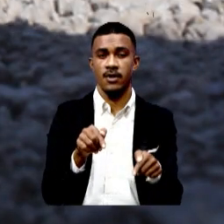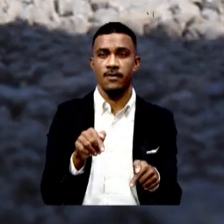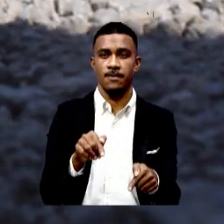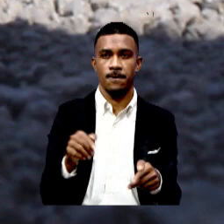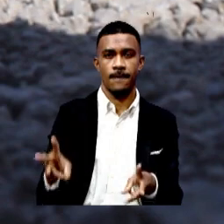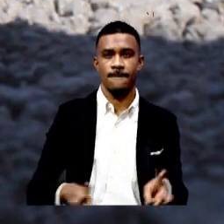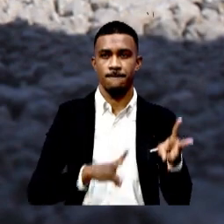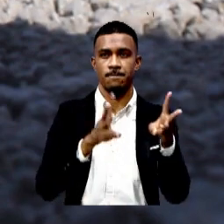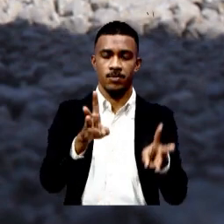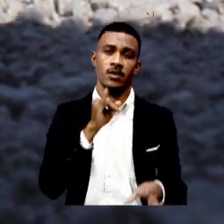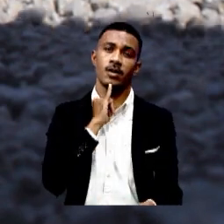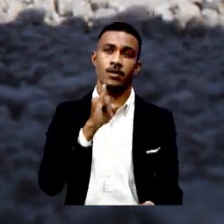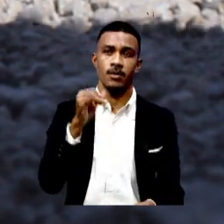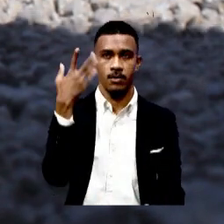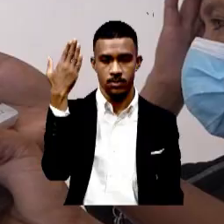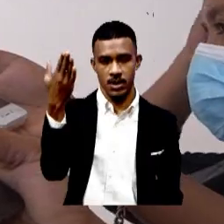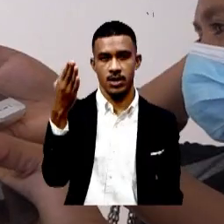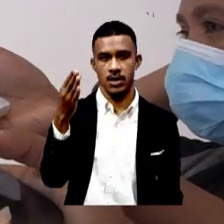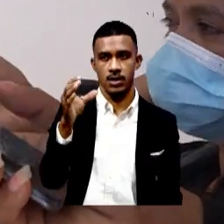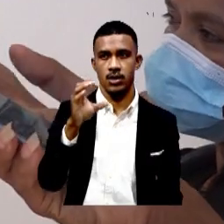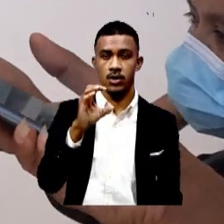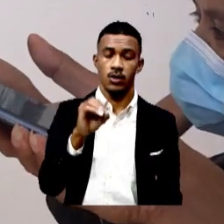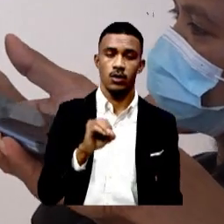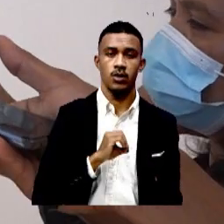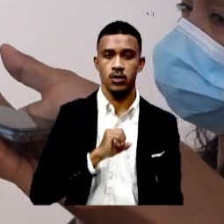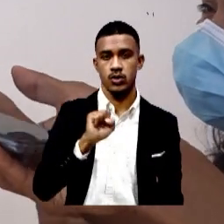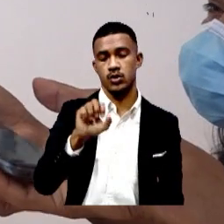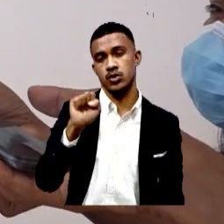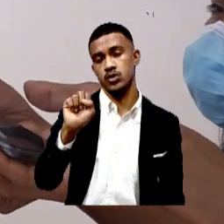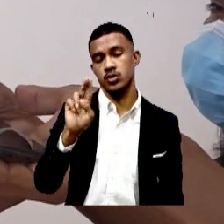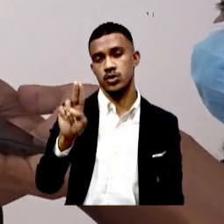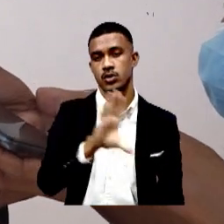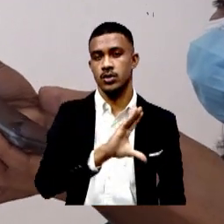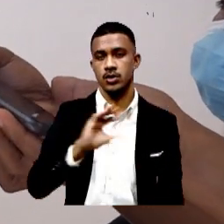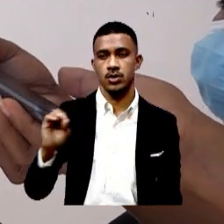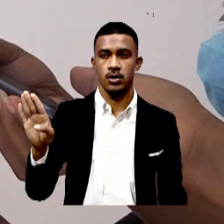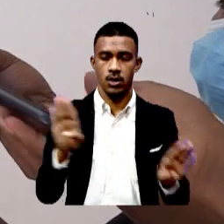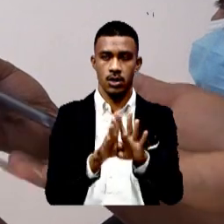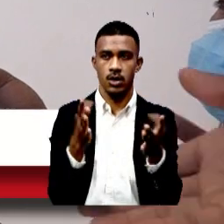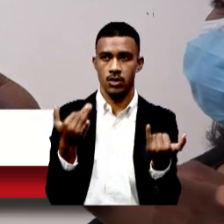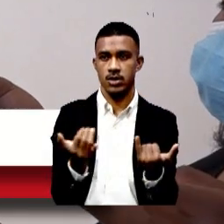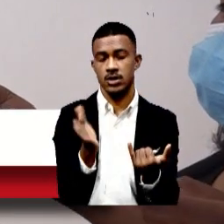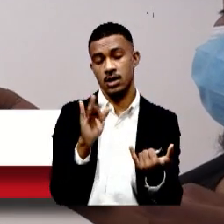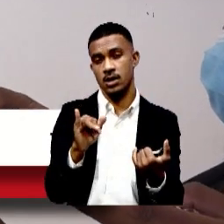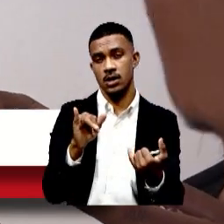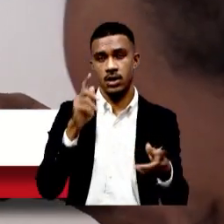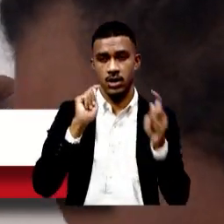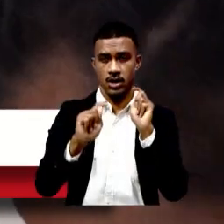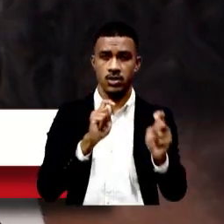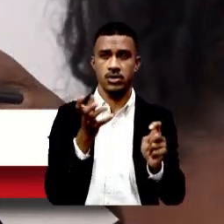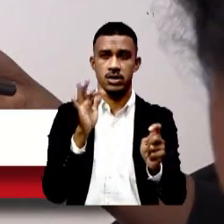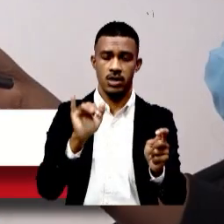Wayaka pa Kilikai, parte balo Sosu, Omos, Laga Bagia. Ne takte, tenda takte ona ora, teiru sira, halo hela, abele